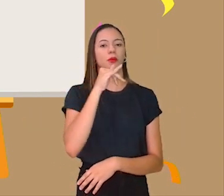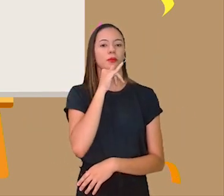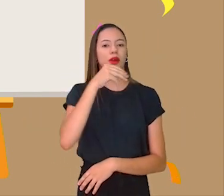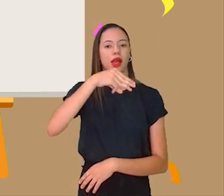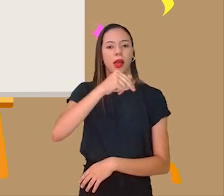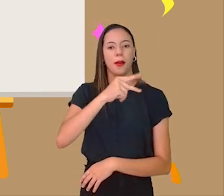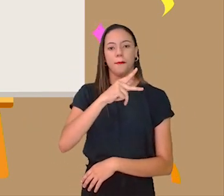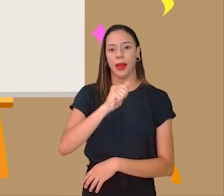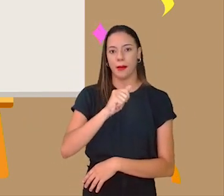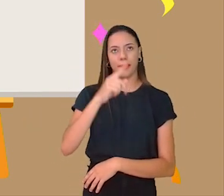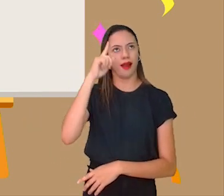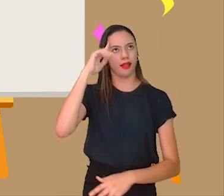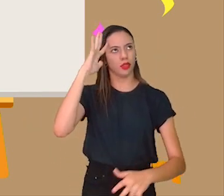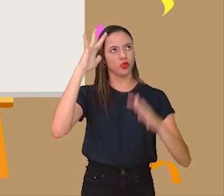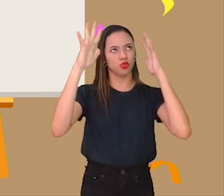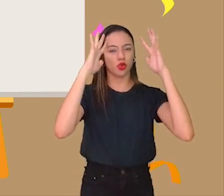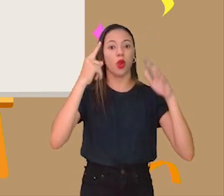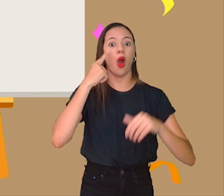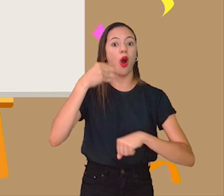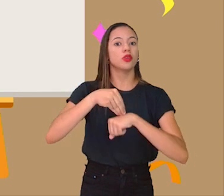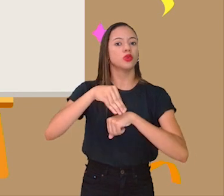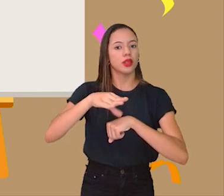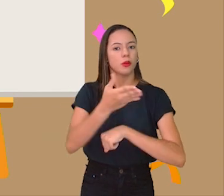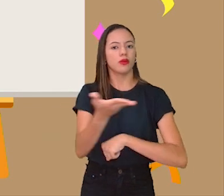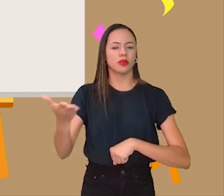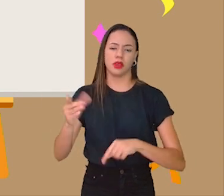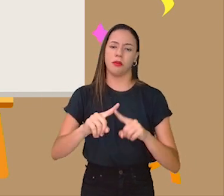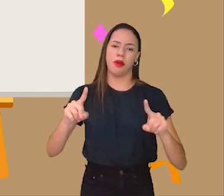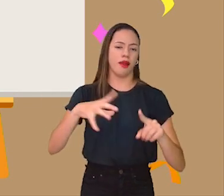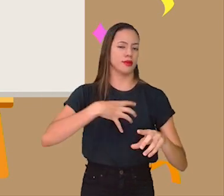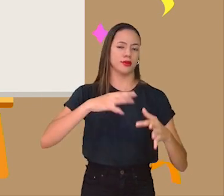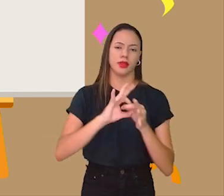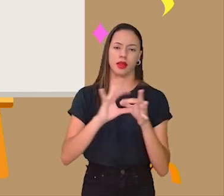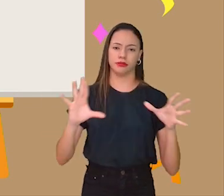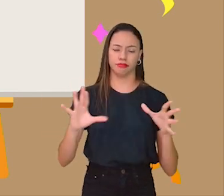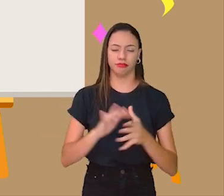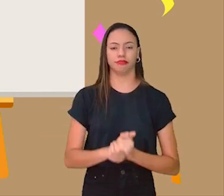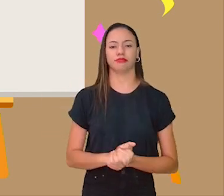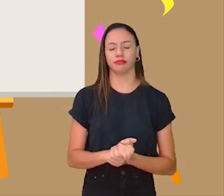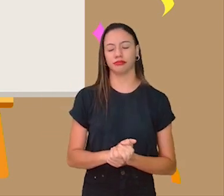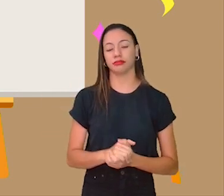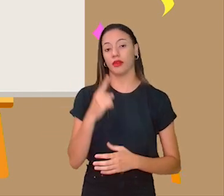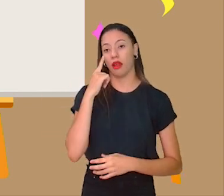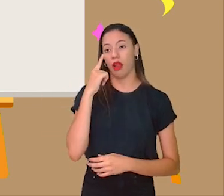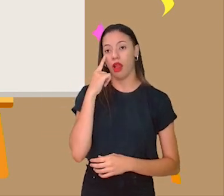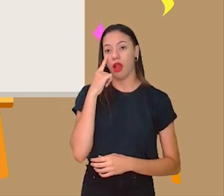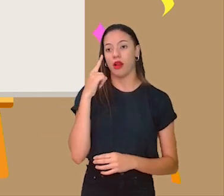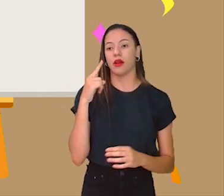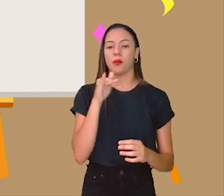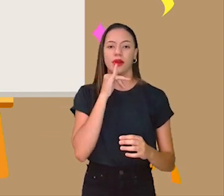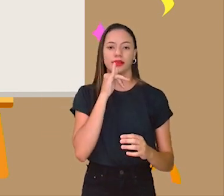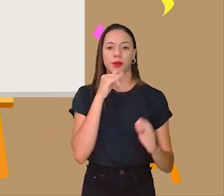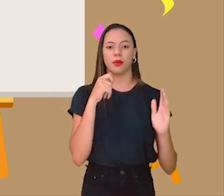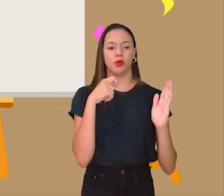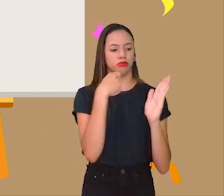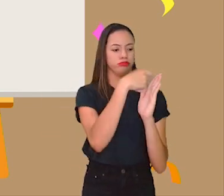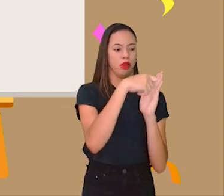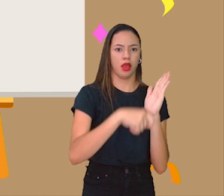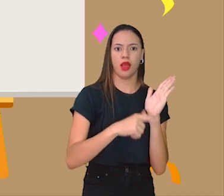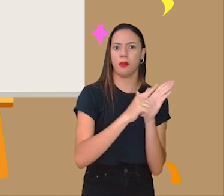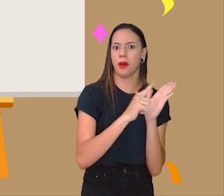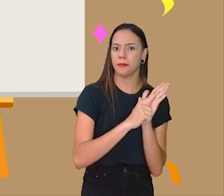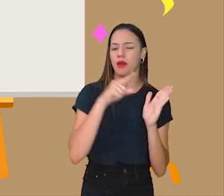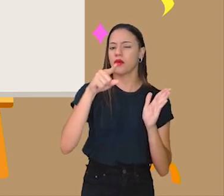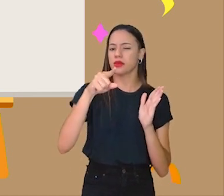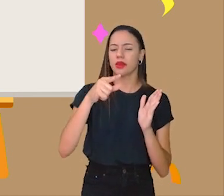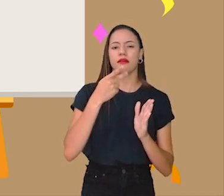sugestão de como vocês podem fazer, tá? Fiquem à vontade. Então, você pode colocar, com isso de tirar, de colocar no papel,